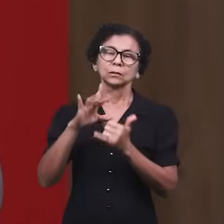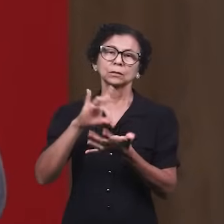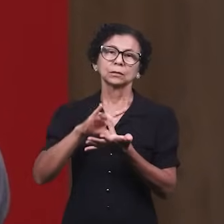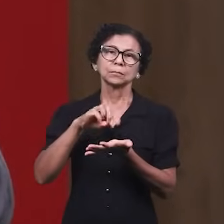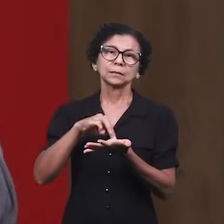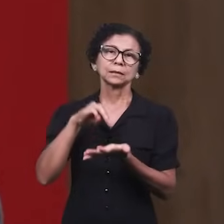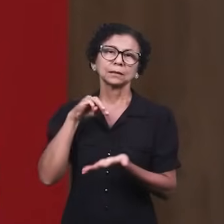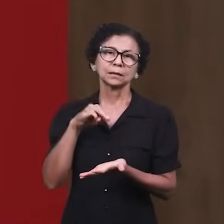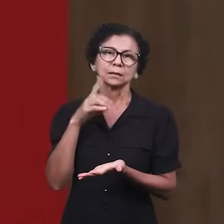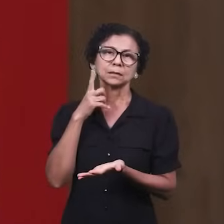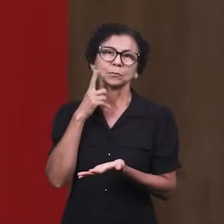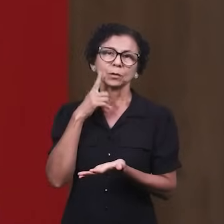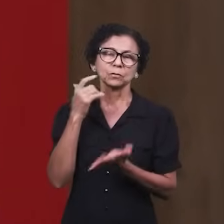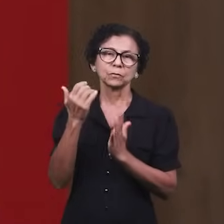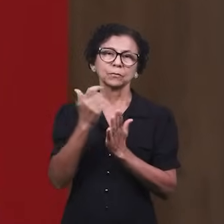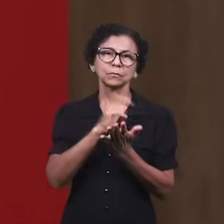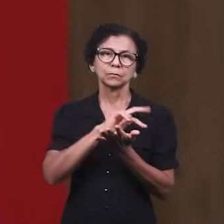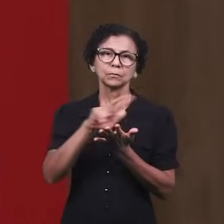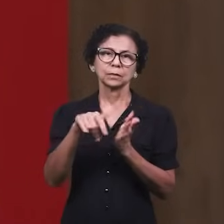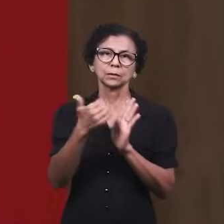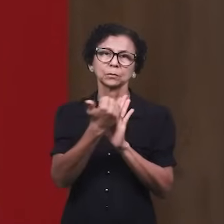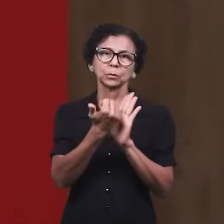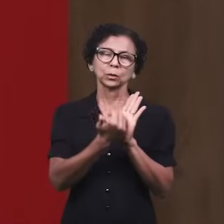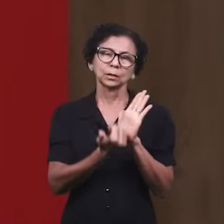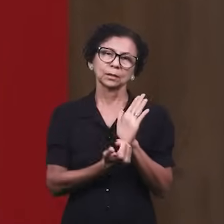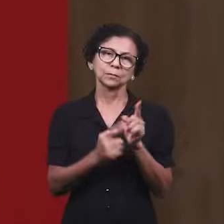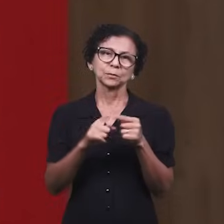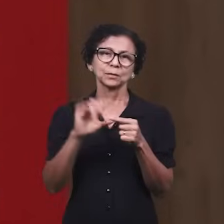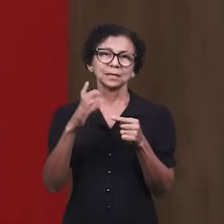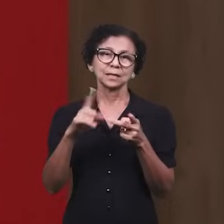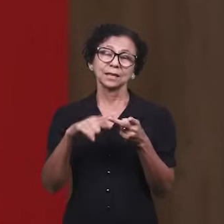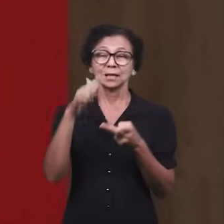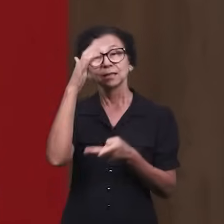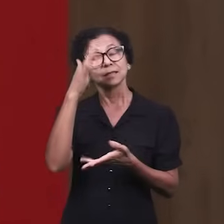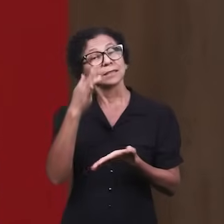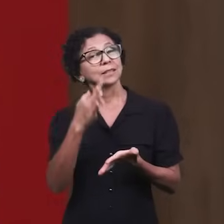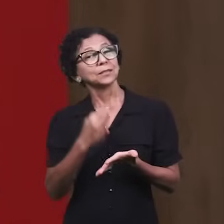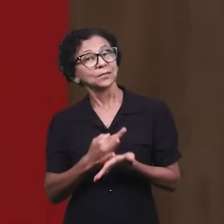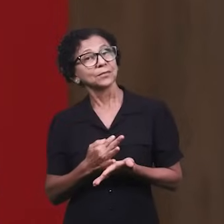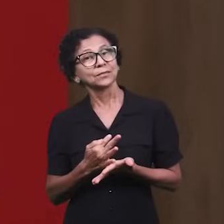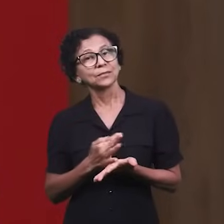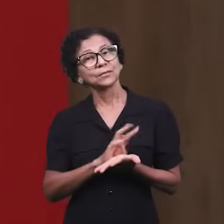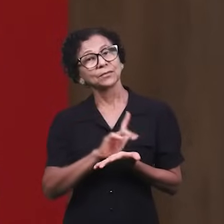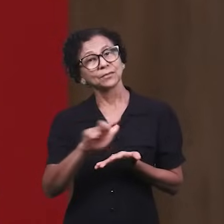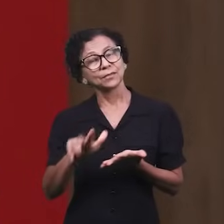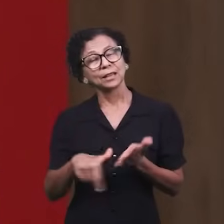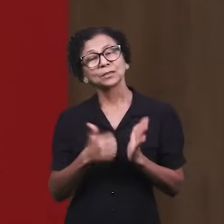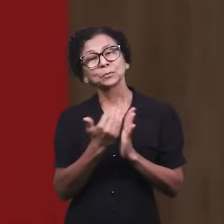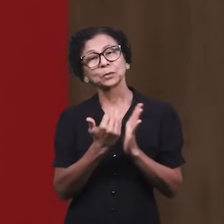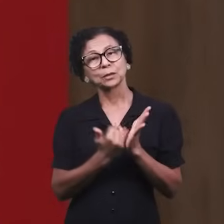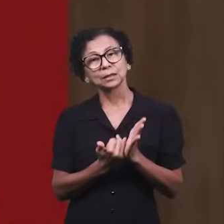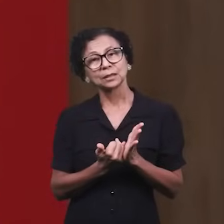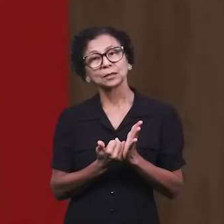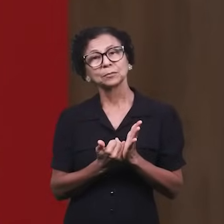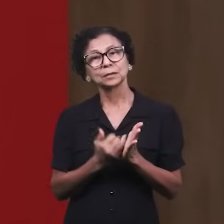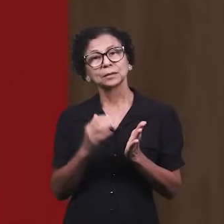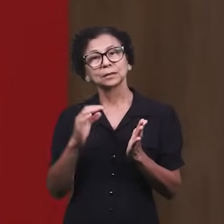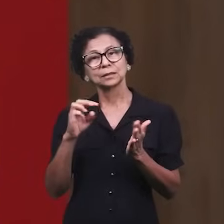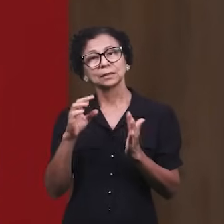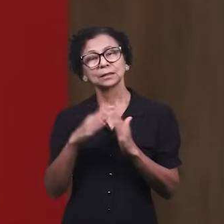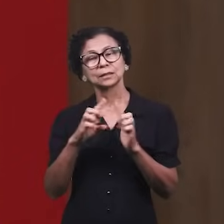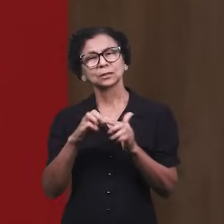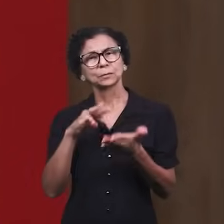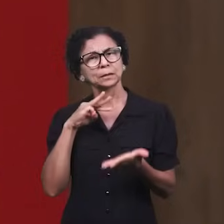Lá você pode encontrar vários programas do Ciência e Fé, e não só do Ciência e Fé, mas vários programas da Igreja Cristã Maranata.